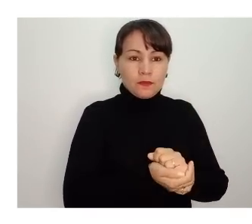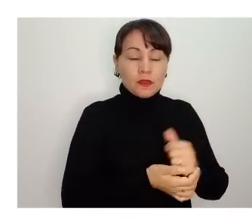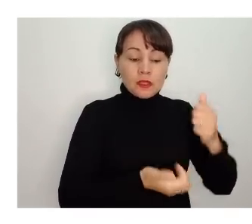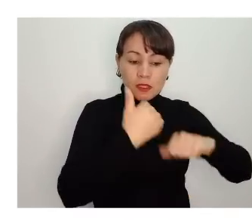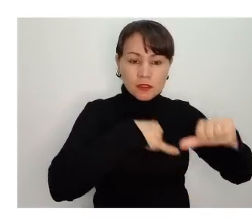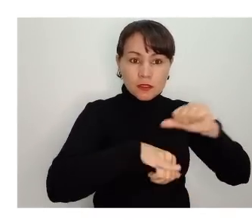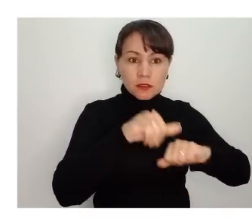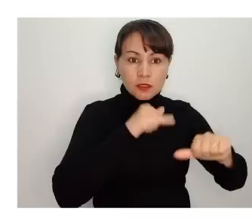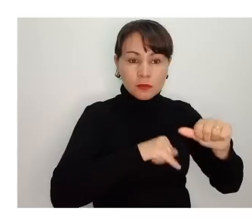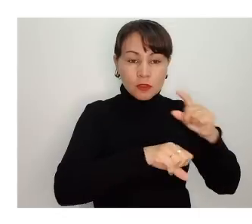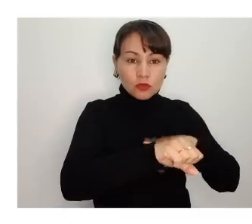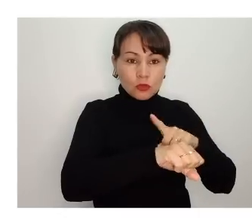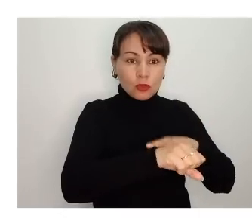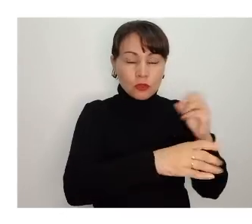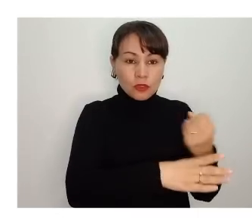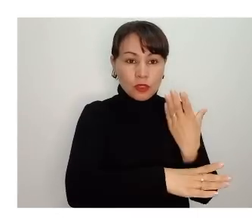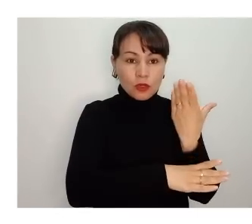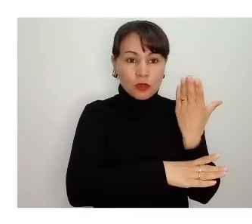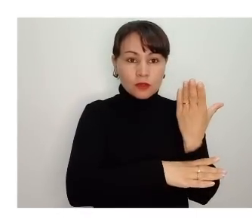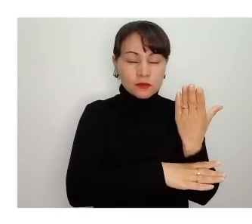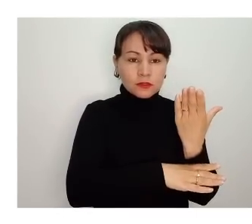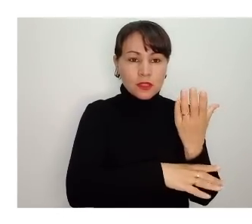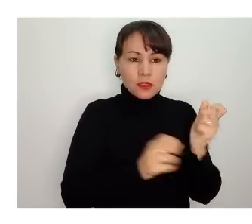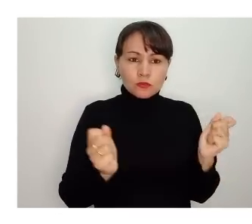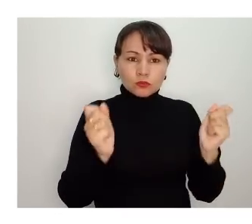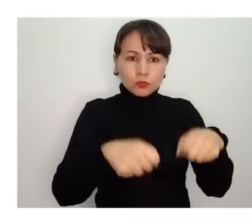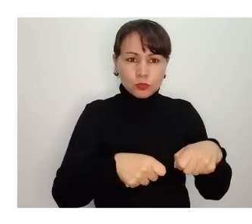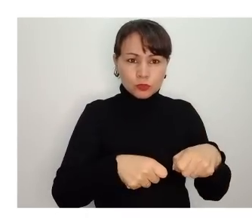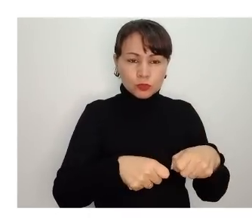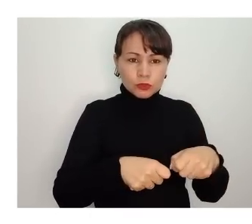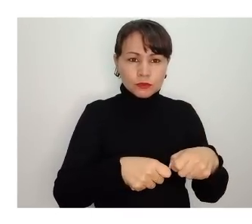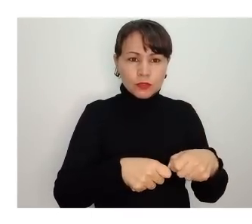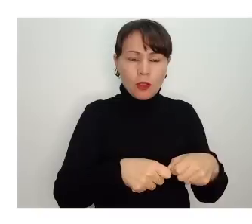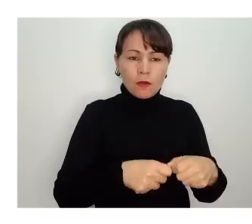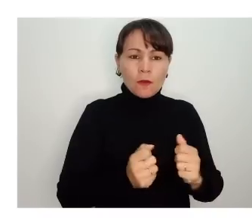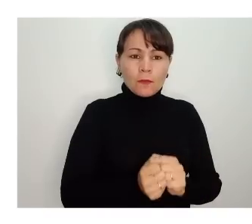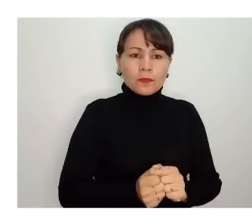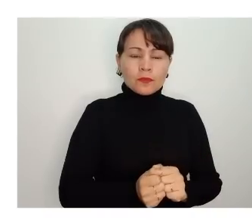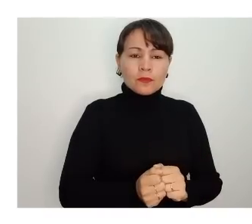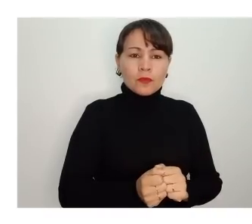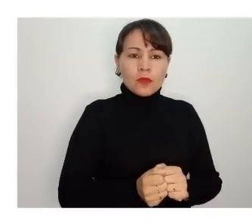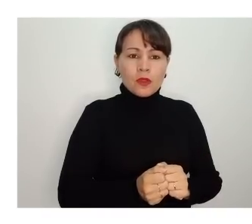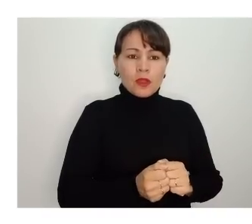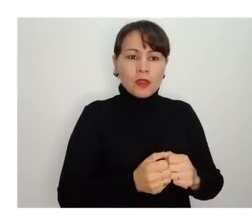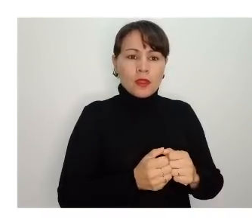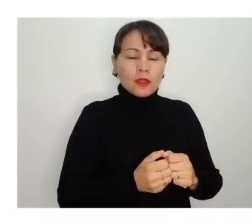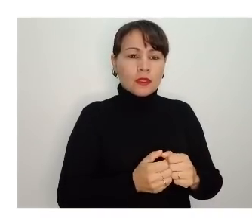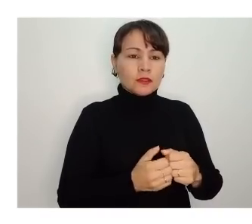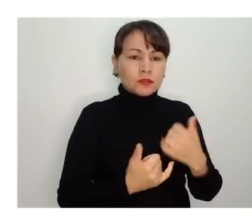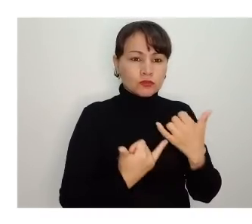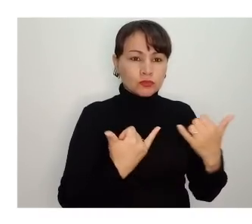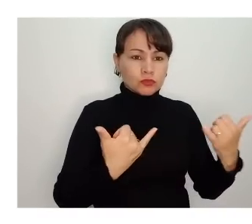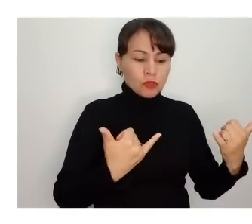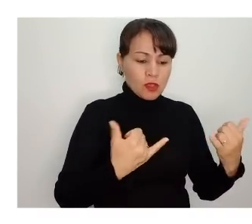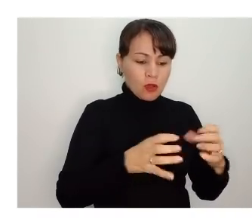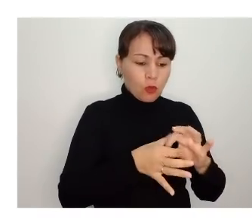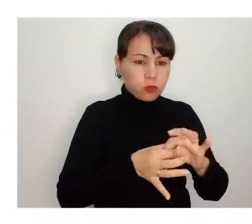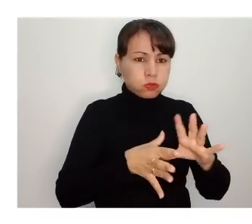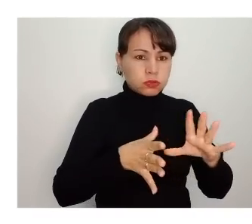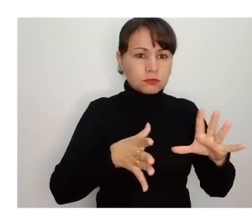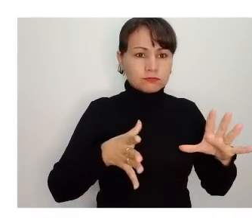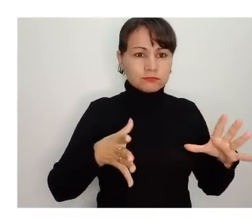substâncias químicas, no momento que ocorre o potencial de ação, essas substâncias químicas